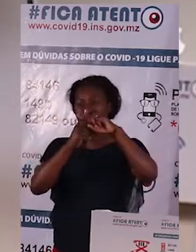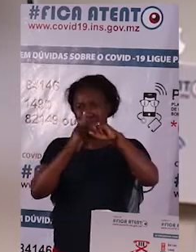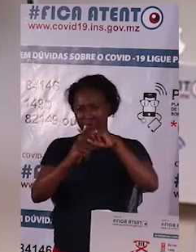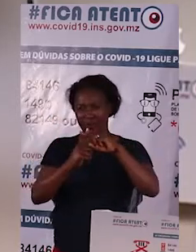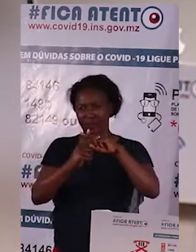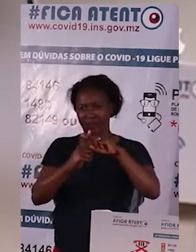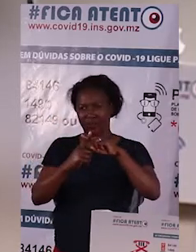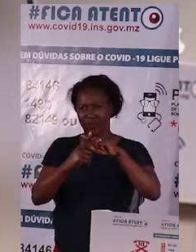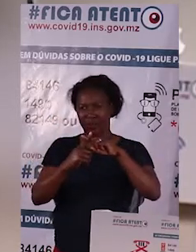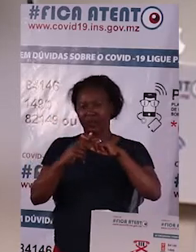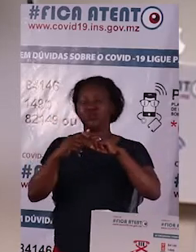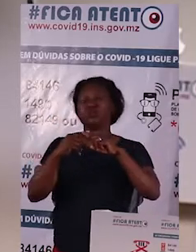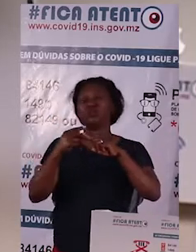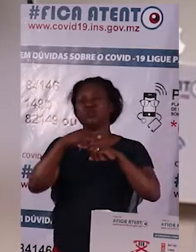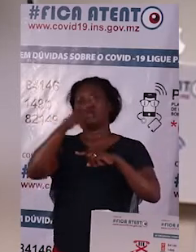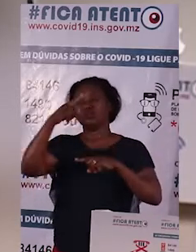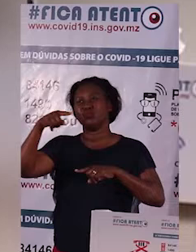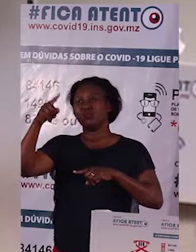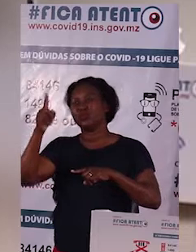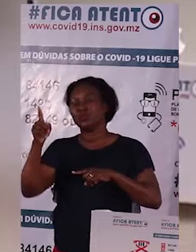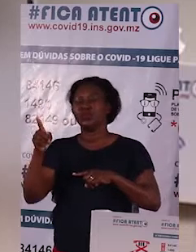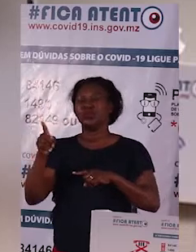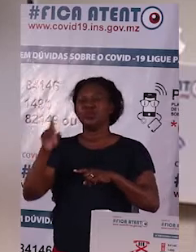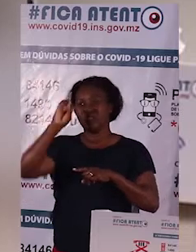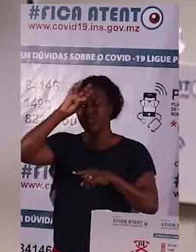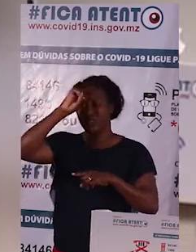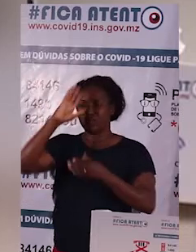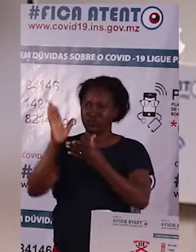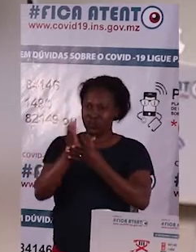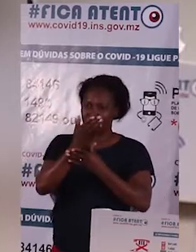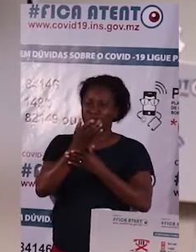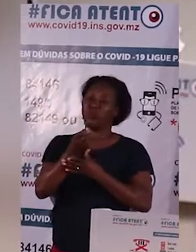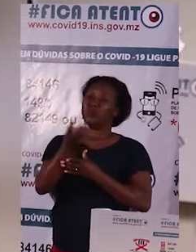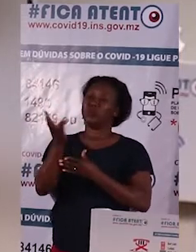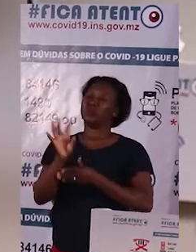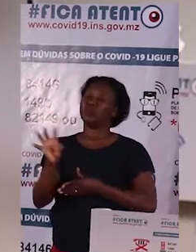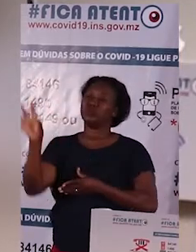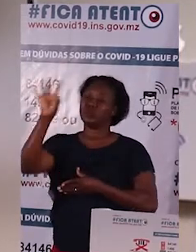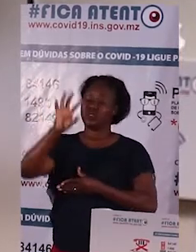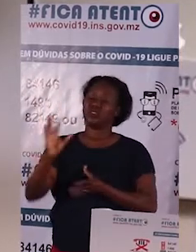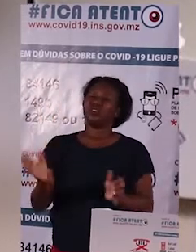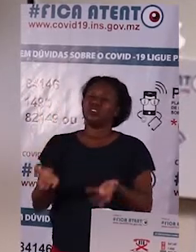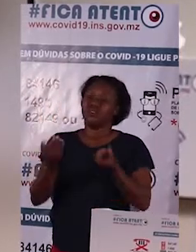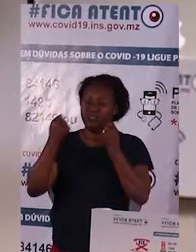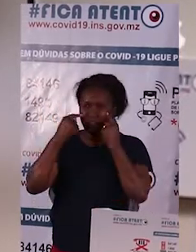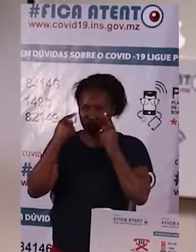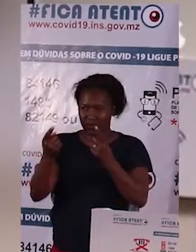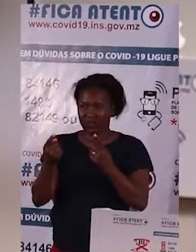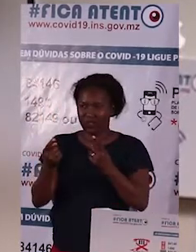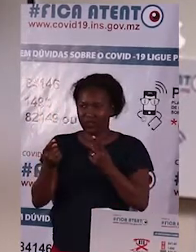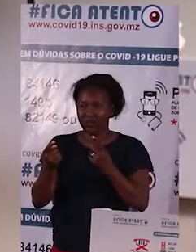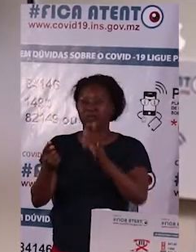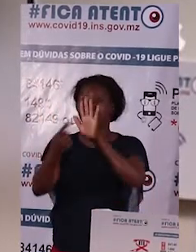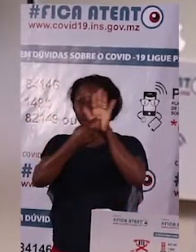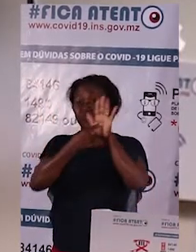retiramos a curva da África do Sul para que a curva dos outros países fique mais visível. Aqui nós